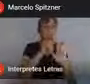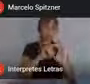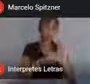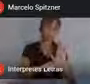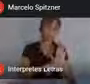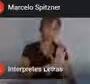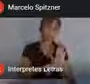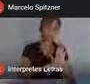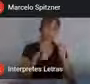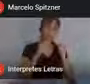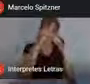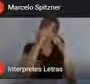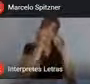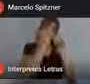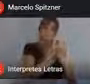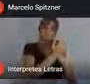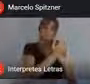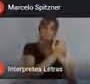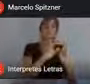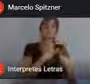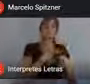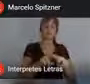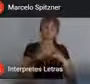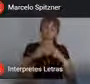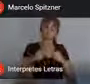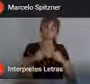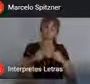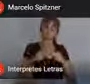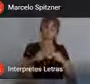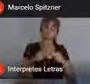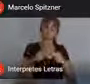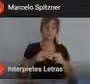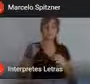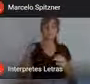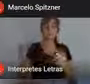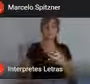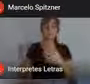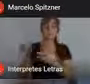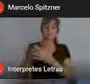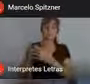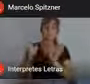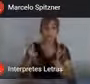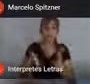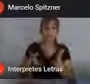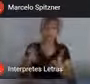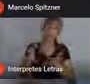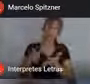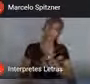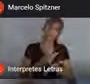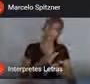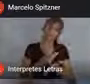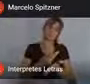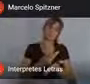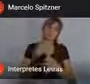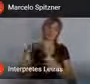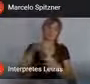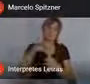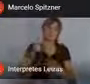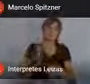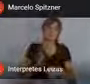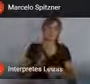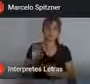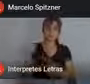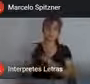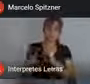essa perspectiva é a perspectiva vigorante, infelizmente, até hoje, no ensino fundamental brasileiro. Apesar dos